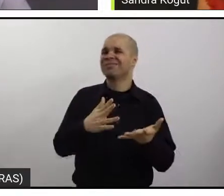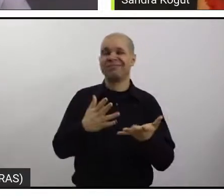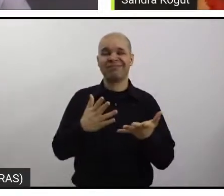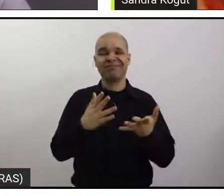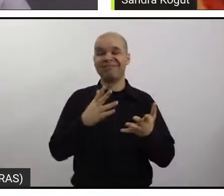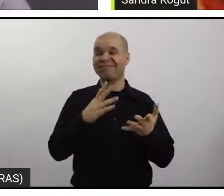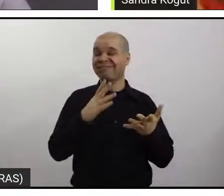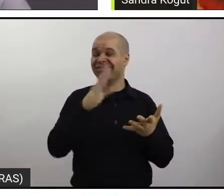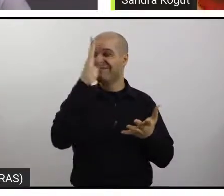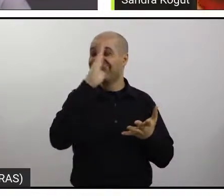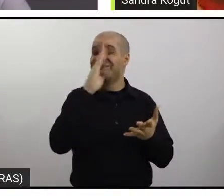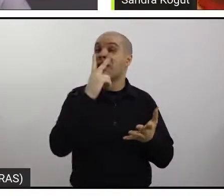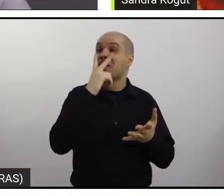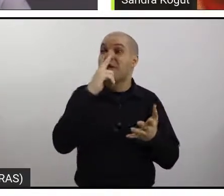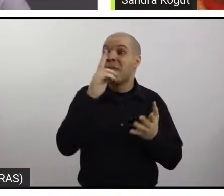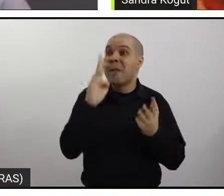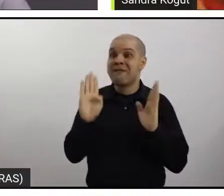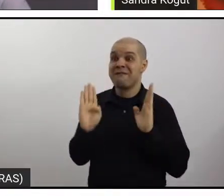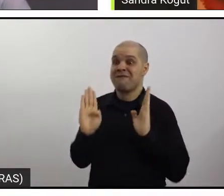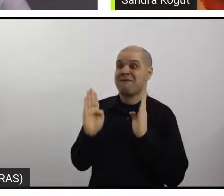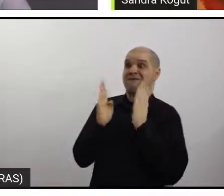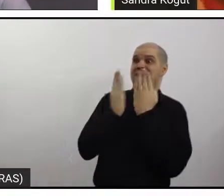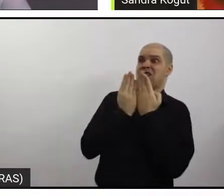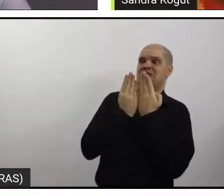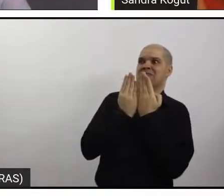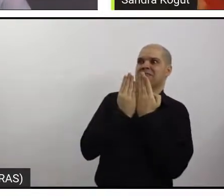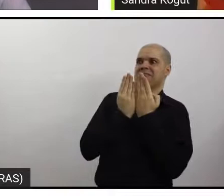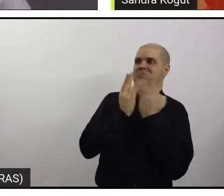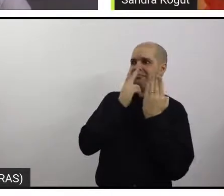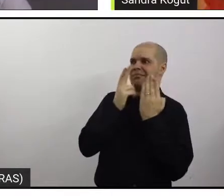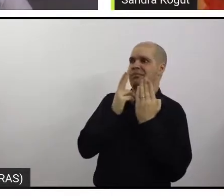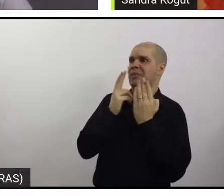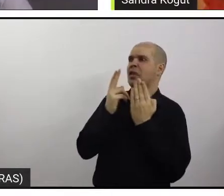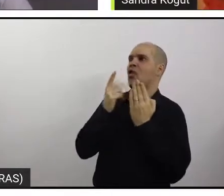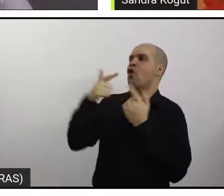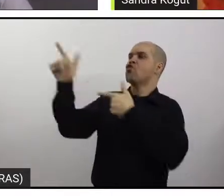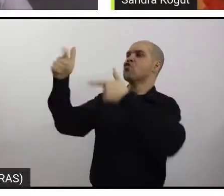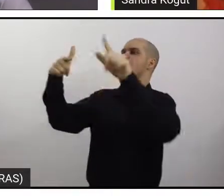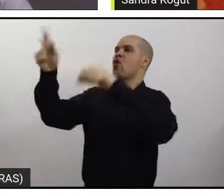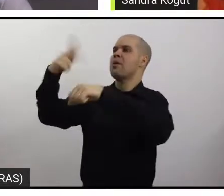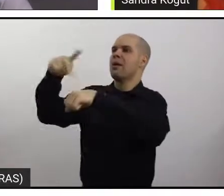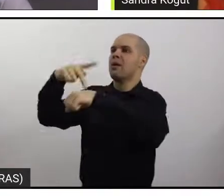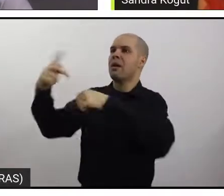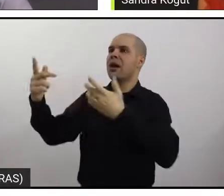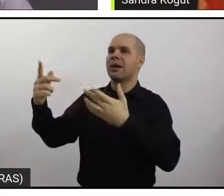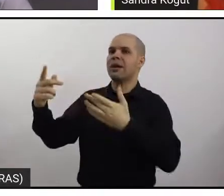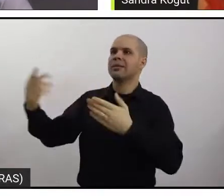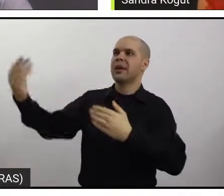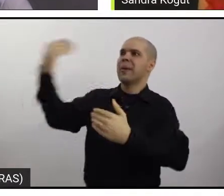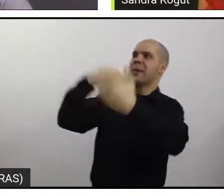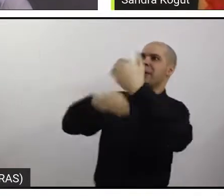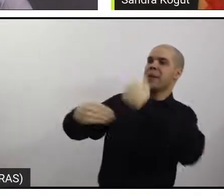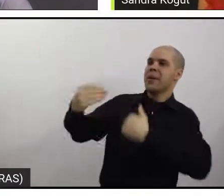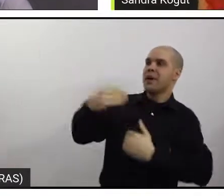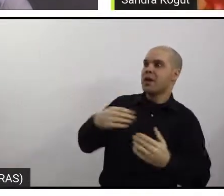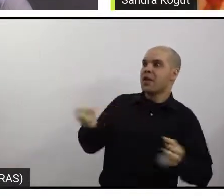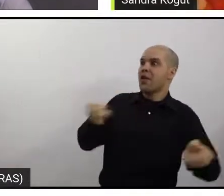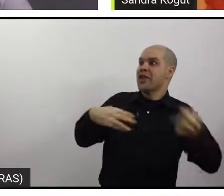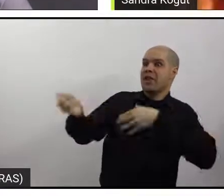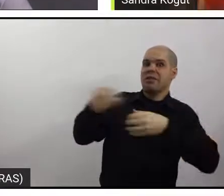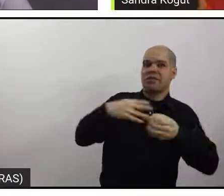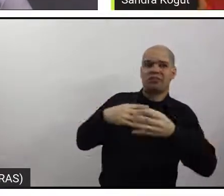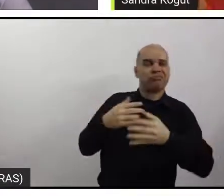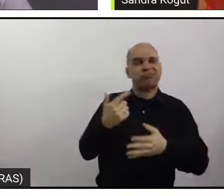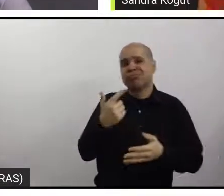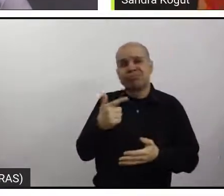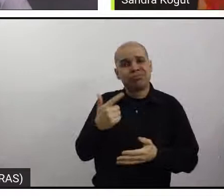né? Parece que foi 400 anos atrás. E o fato de ser antes do digital, por